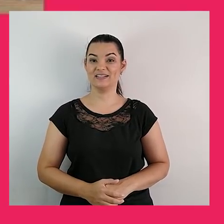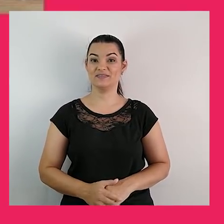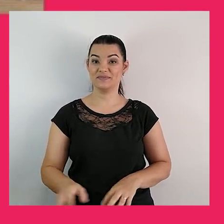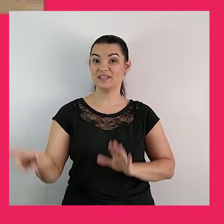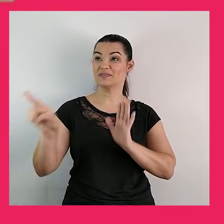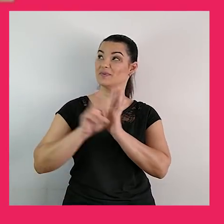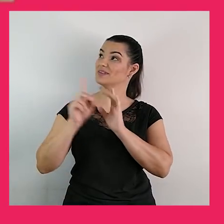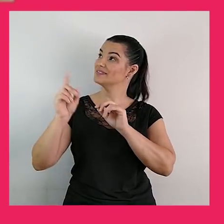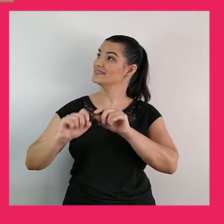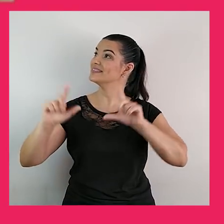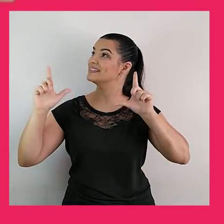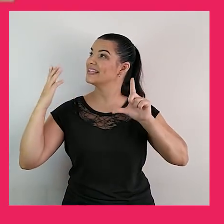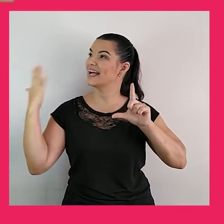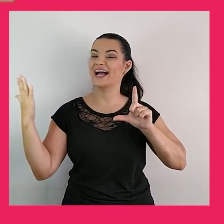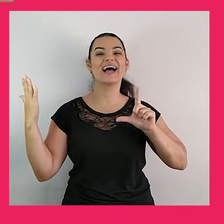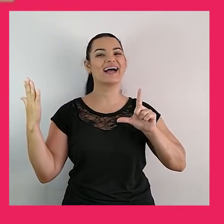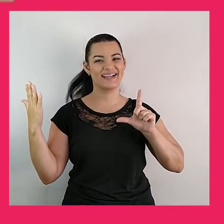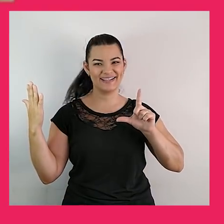Resposta na tela.